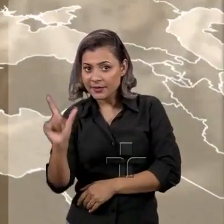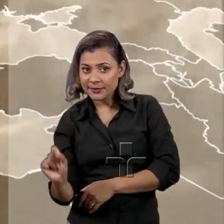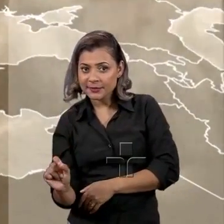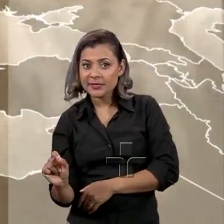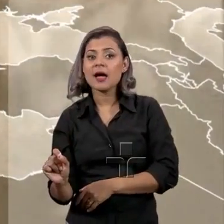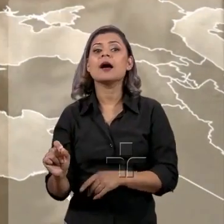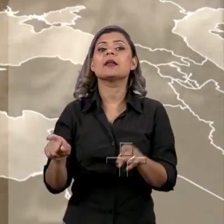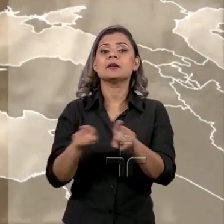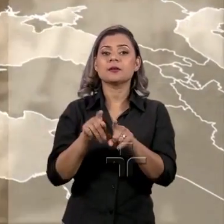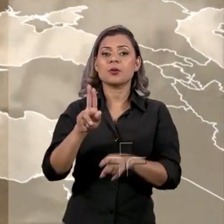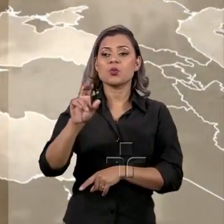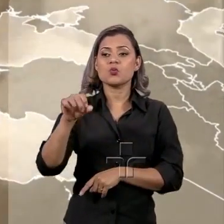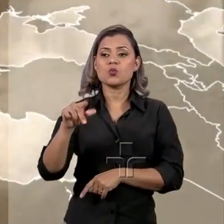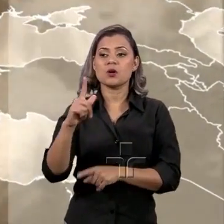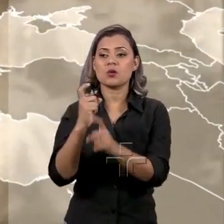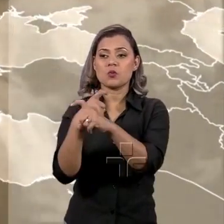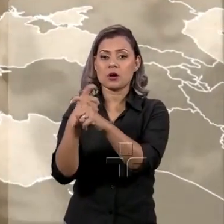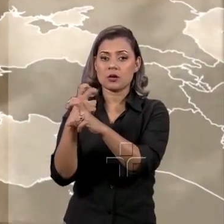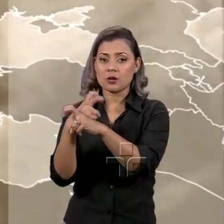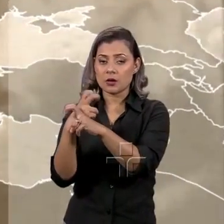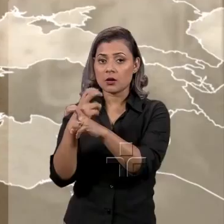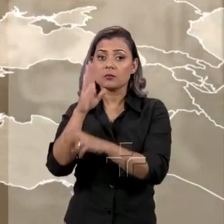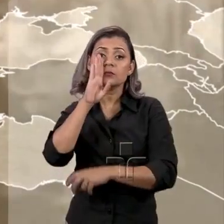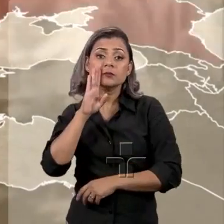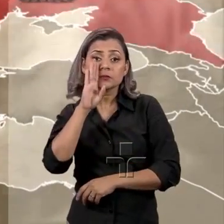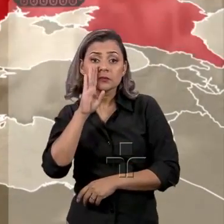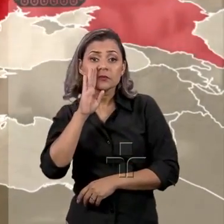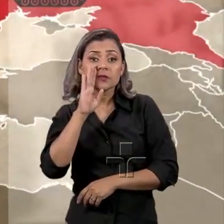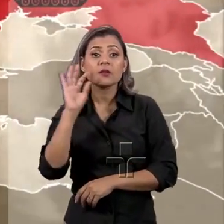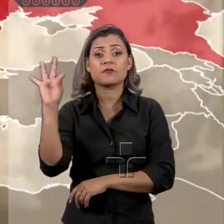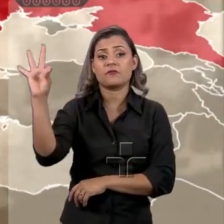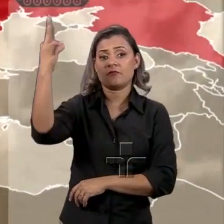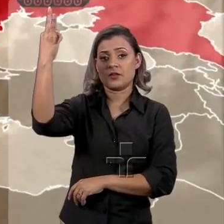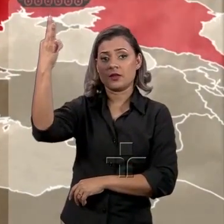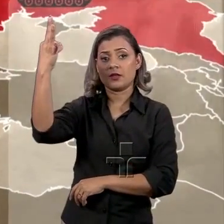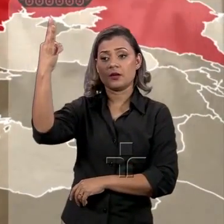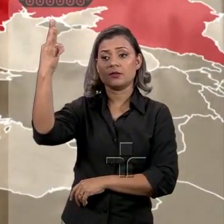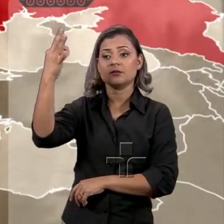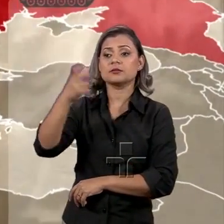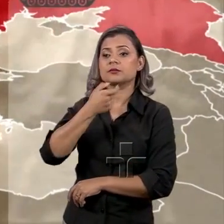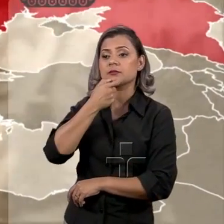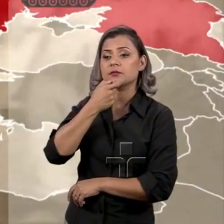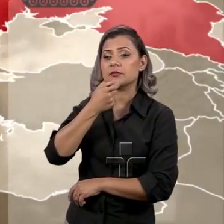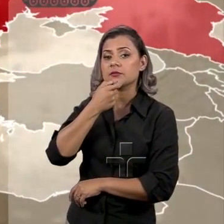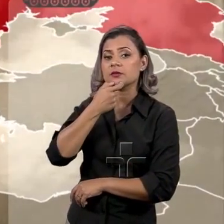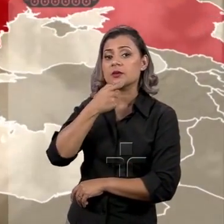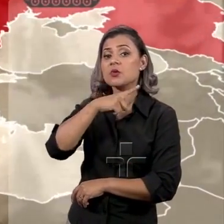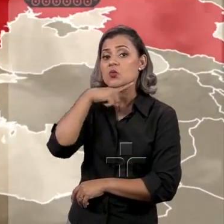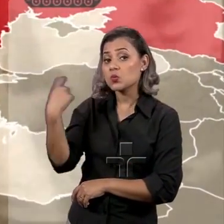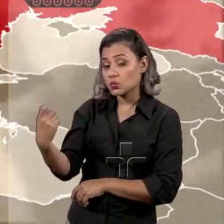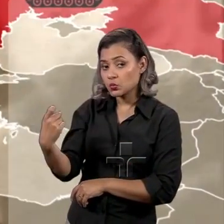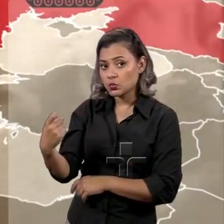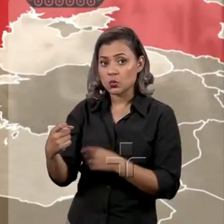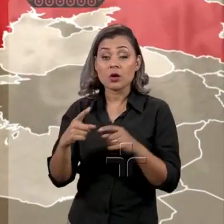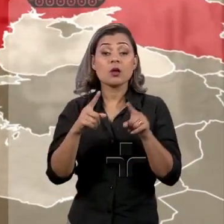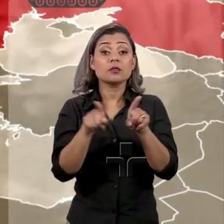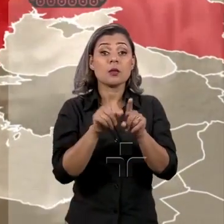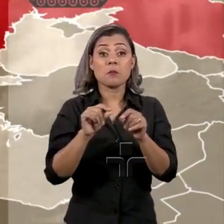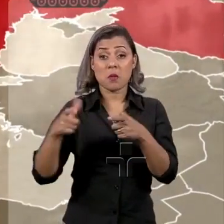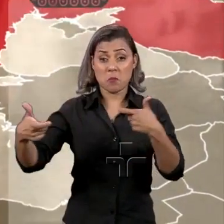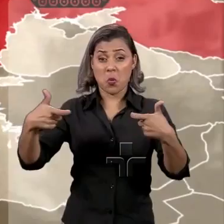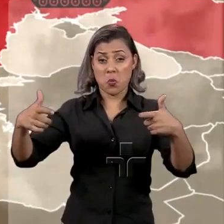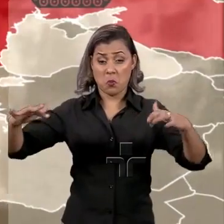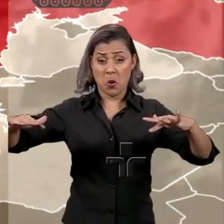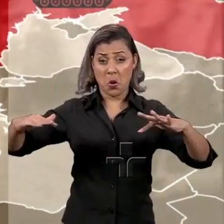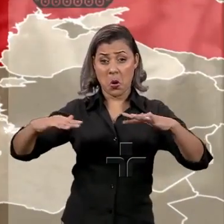Império Austro-Húngaro. E de outro, França, Reino Unido e Império Russo. Forças estrangeiras se juntaram às tropas e o